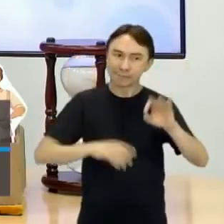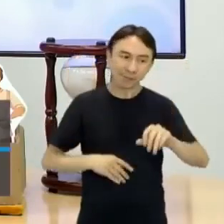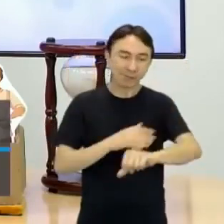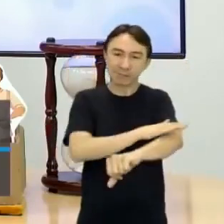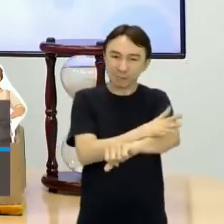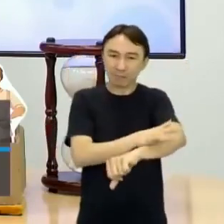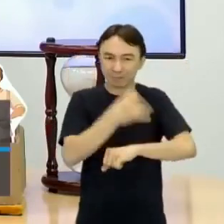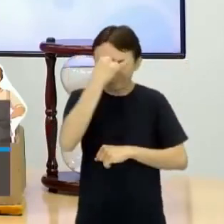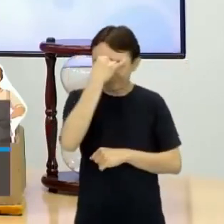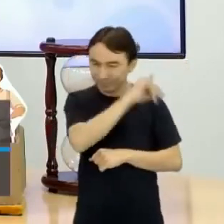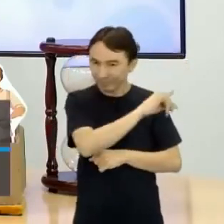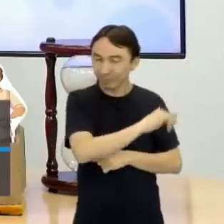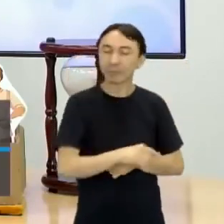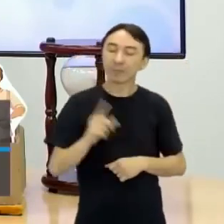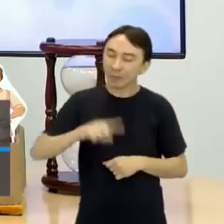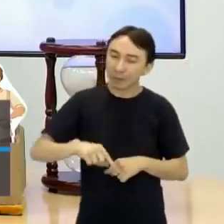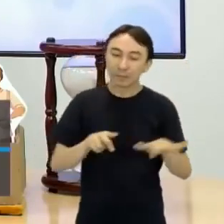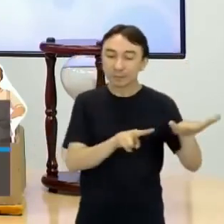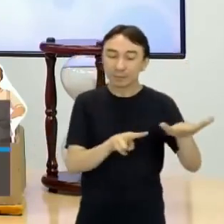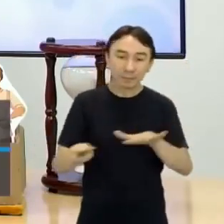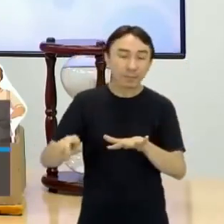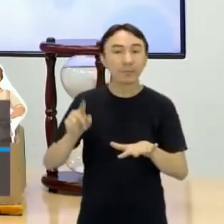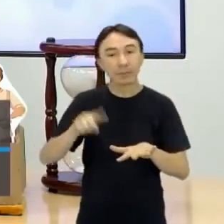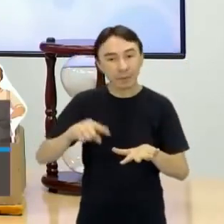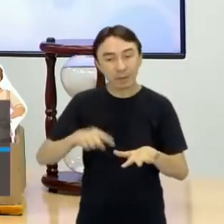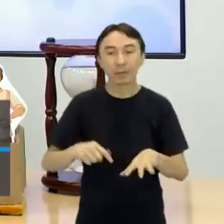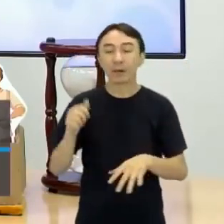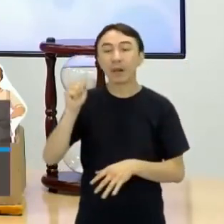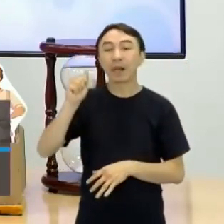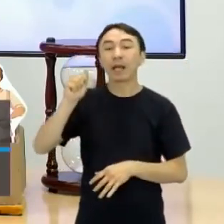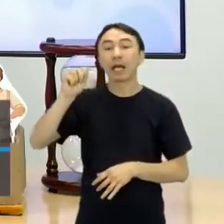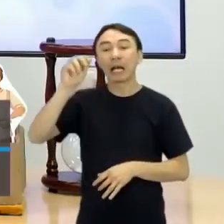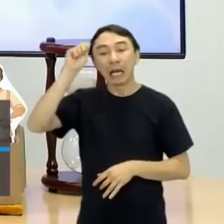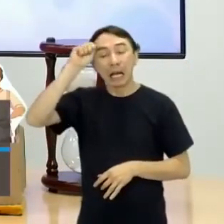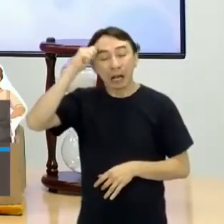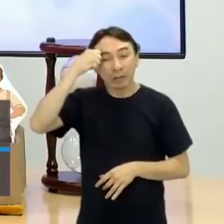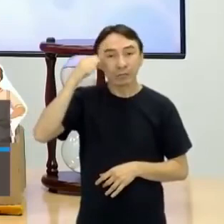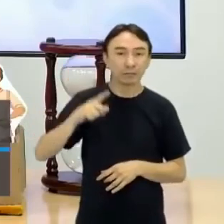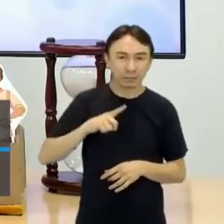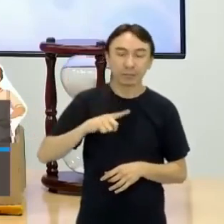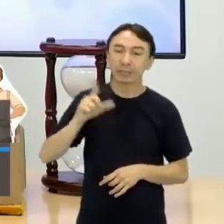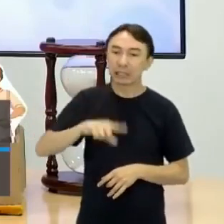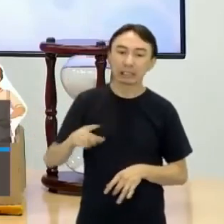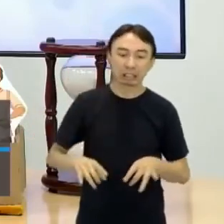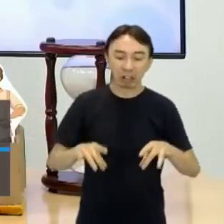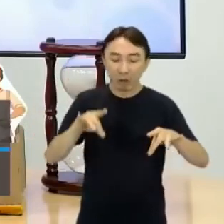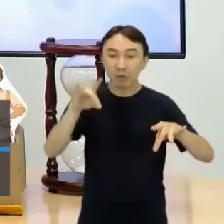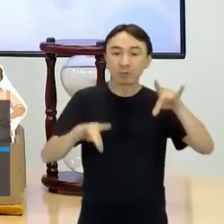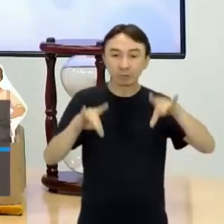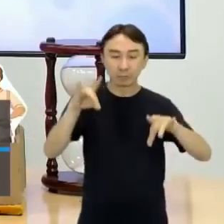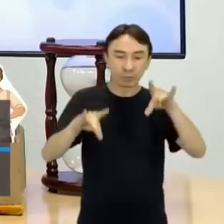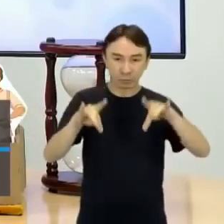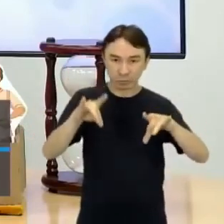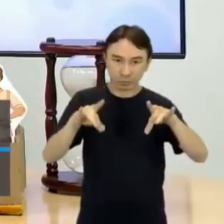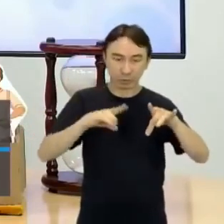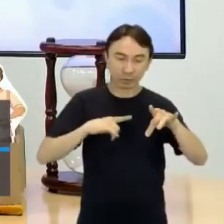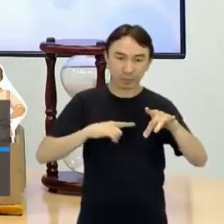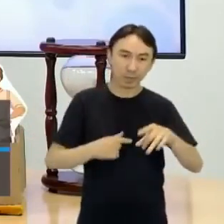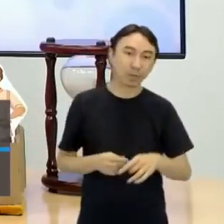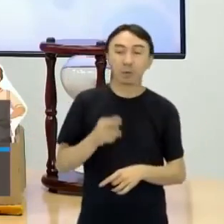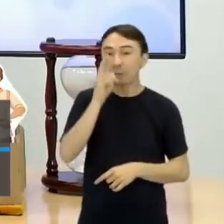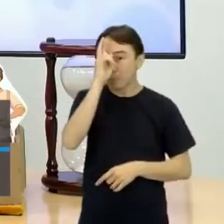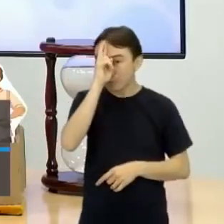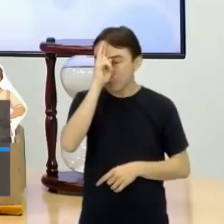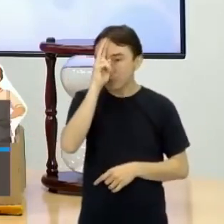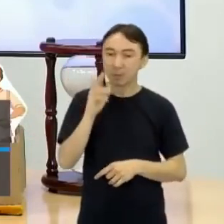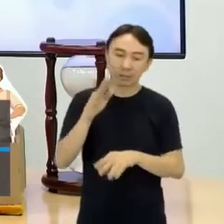Centro de Mídias. São oficinas que nós estamos oferecendo aí do meio-dia à 1h. E hoje vai ter uma programação bem legal, gente. Ó, o Pro